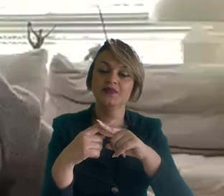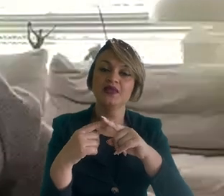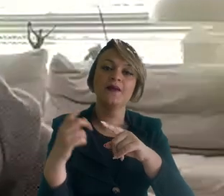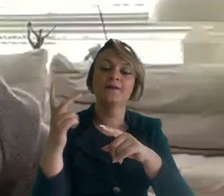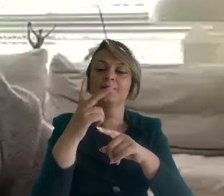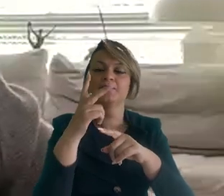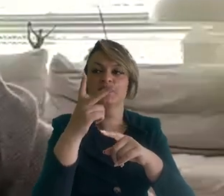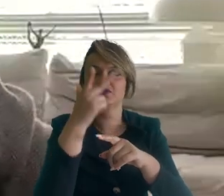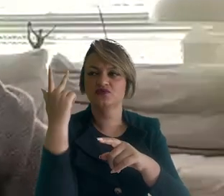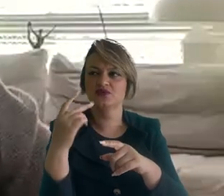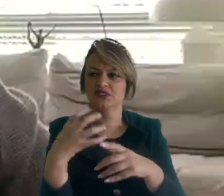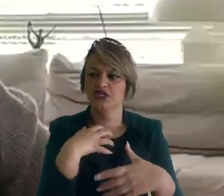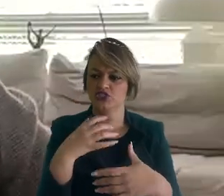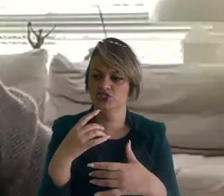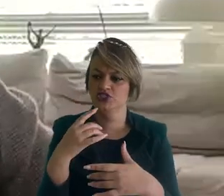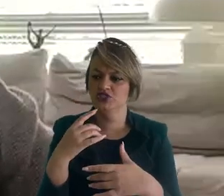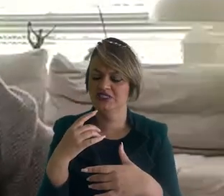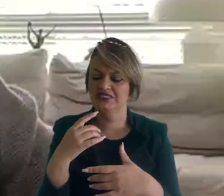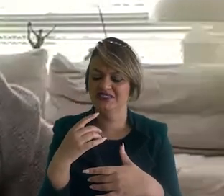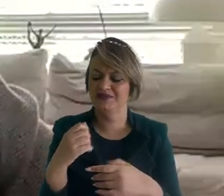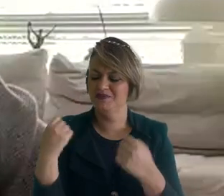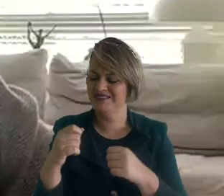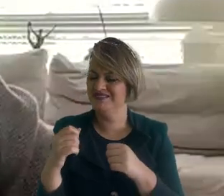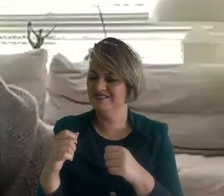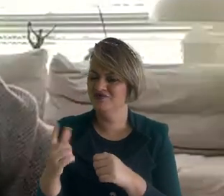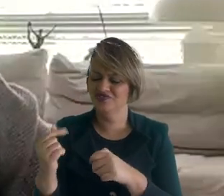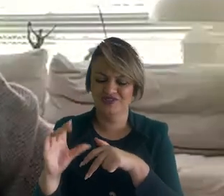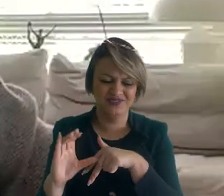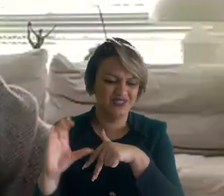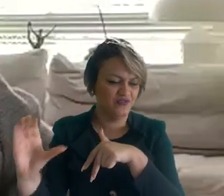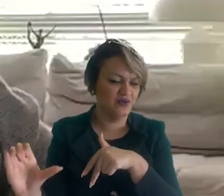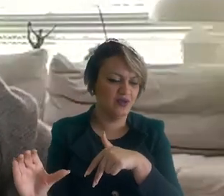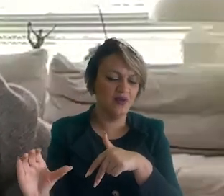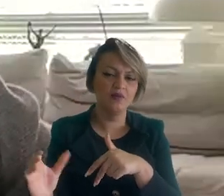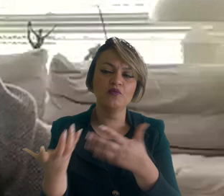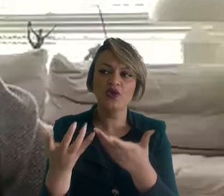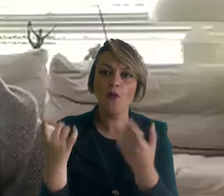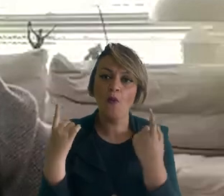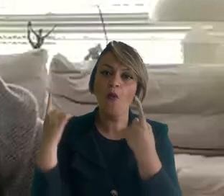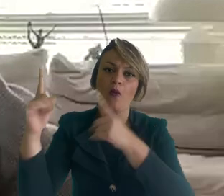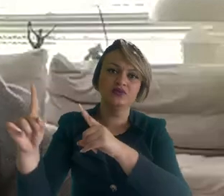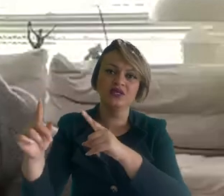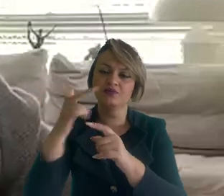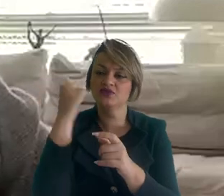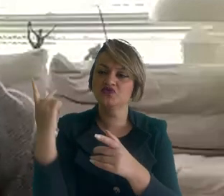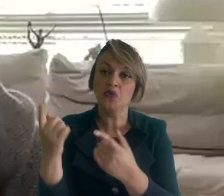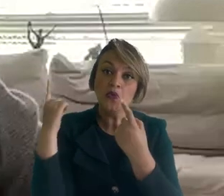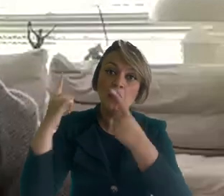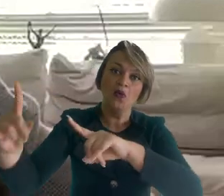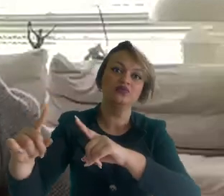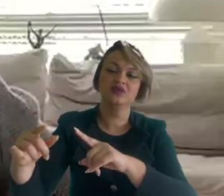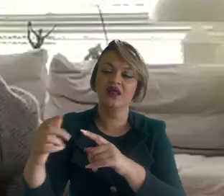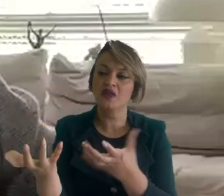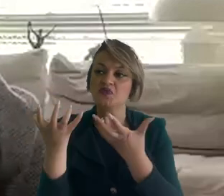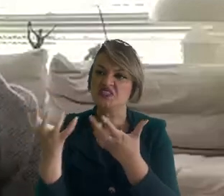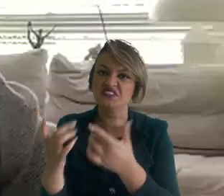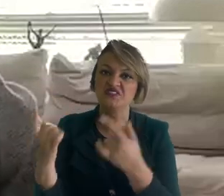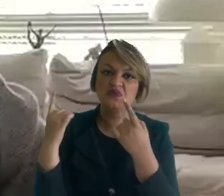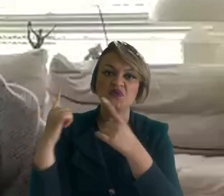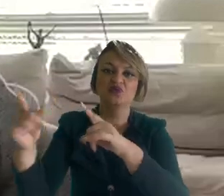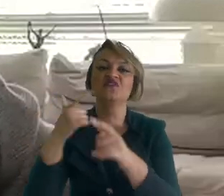desafiado a indenizar não porque quis o mal não porque agiu para o mal não porque